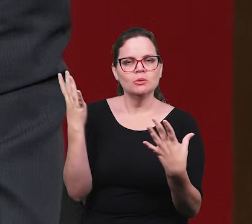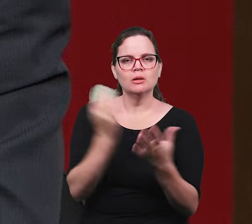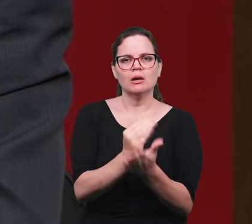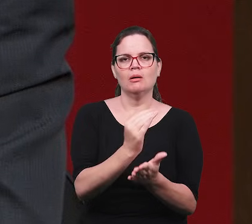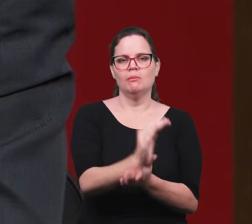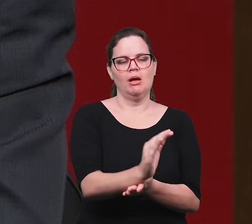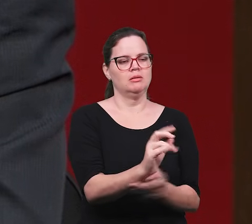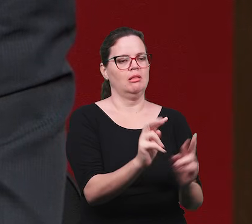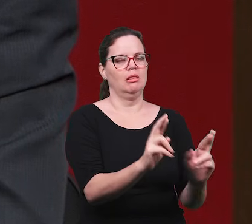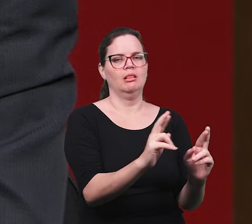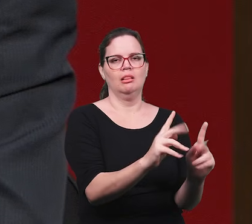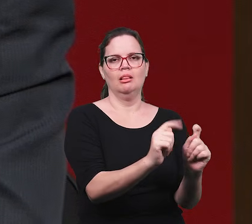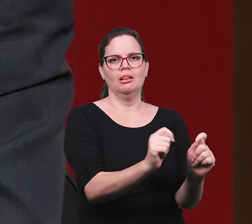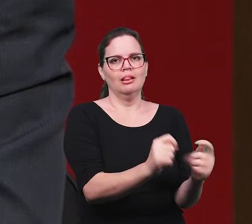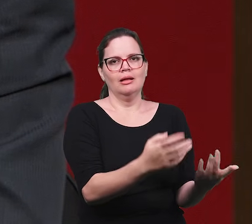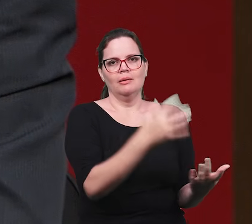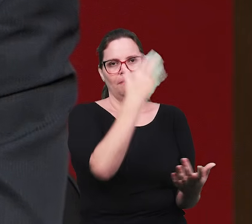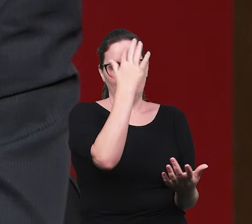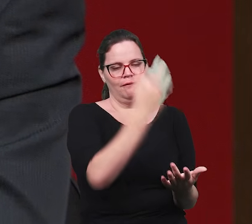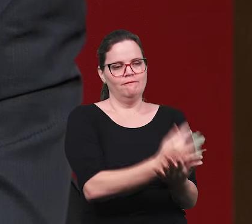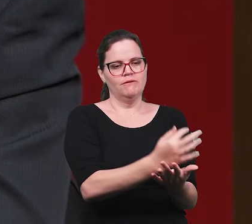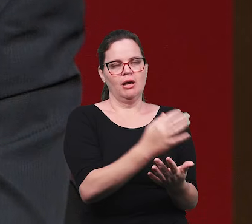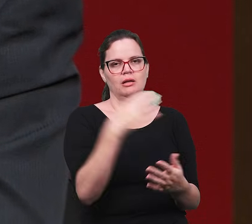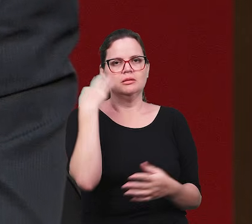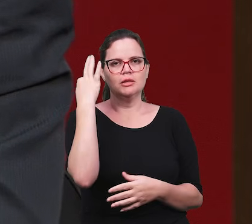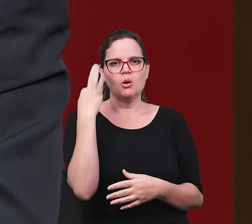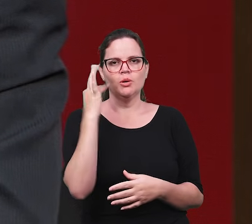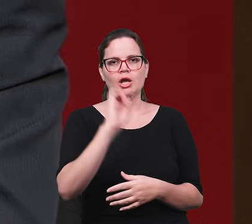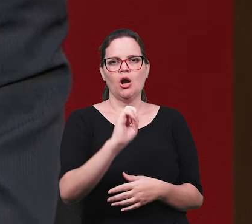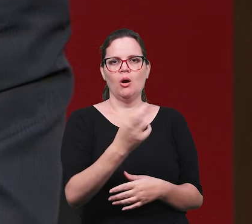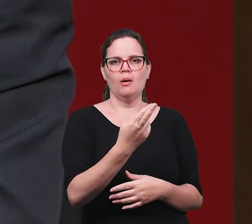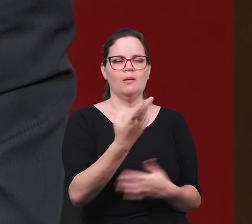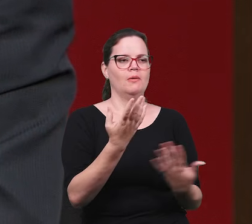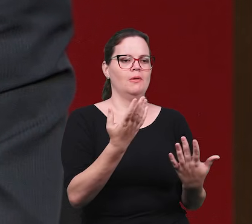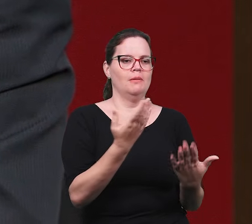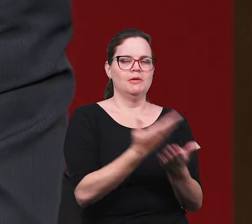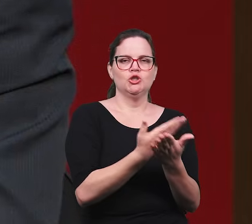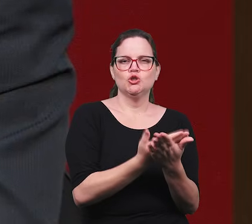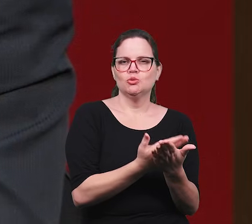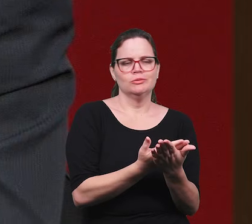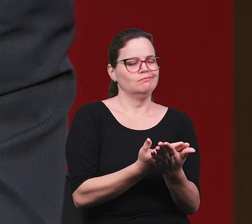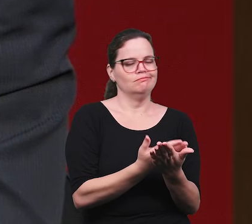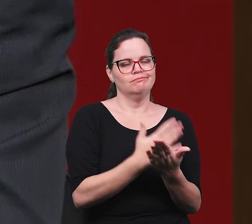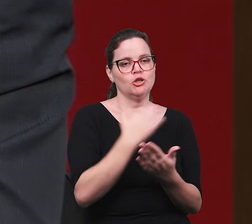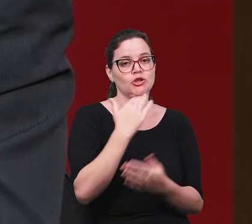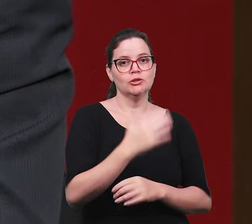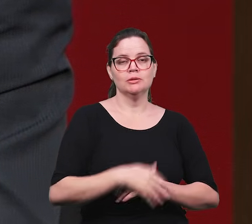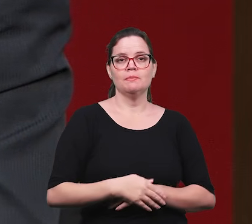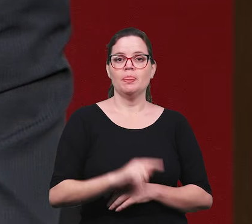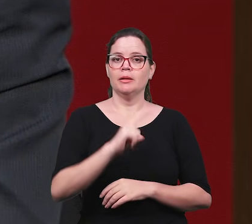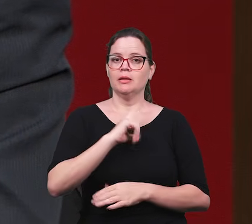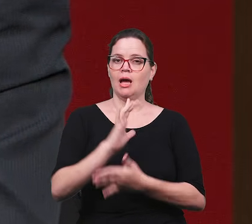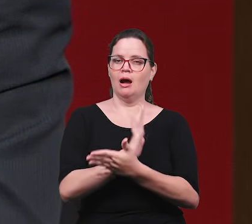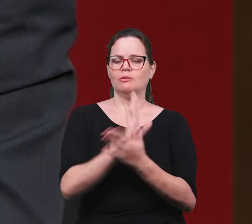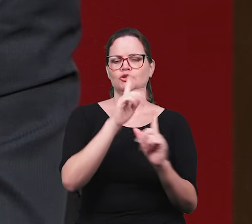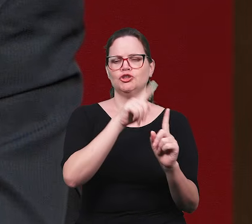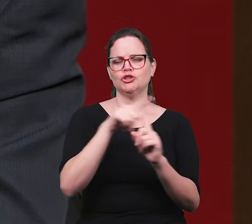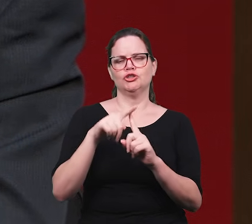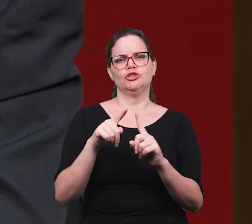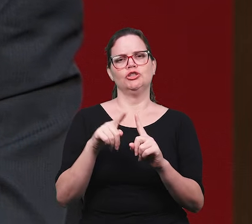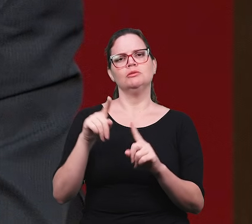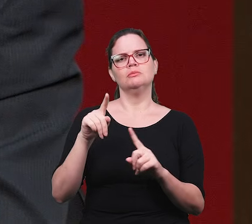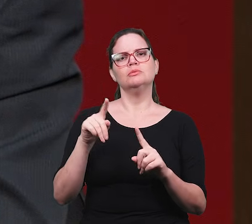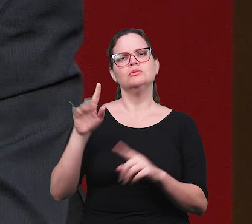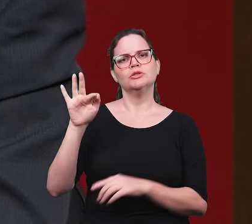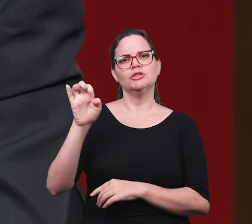fé que muitas vezes é de uma teoria, às vezes de um estudioso, e a gente vai entrar em alguns tipos de fé, alguns que